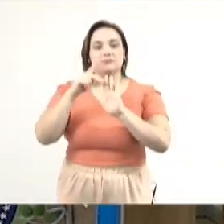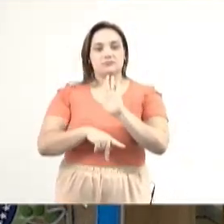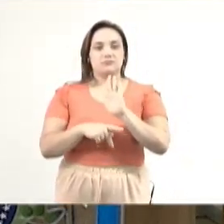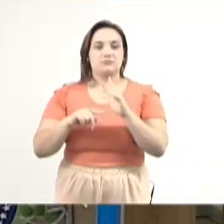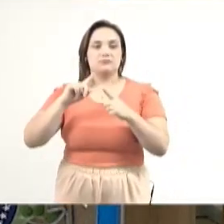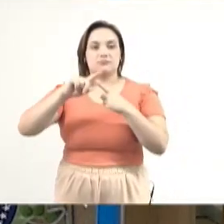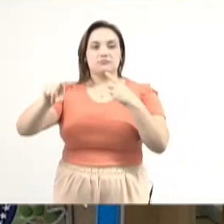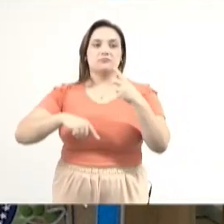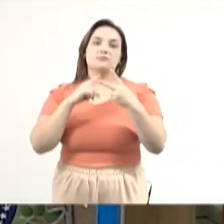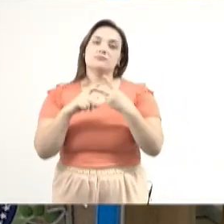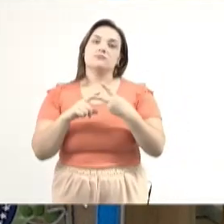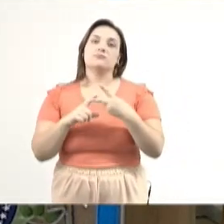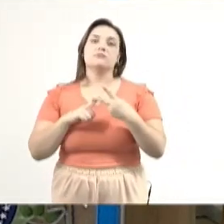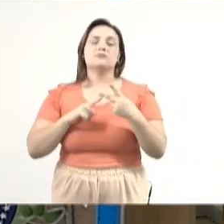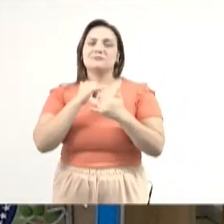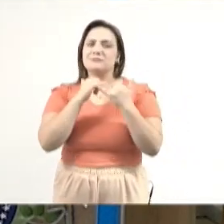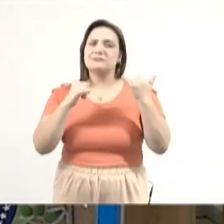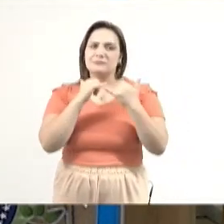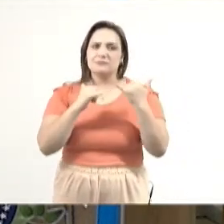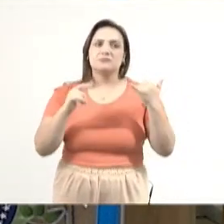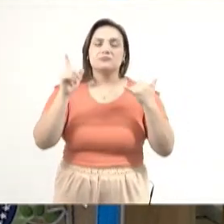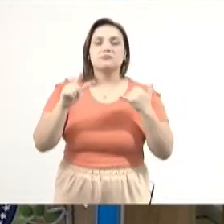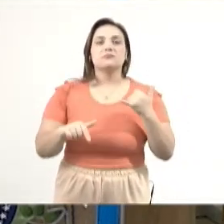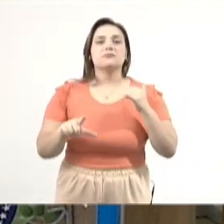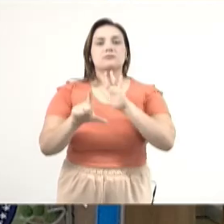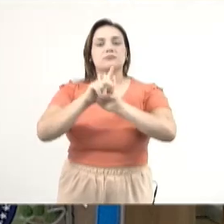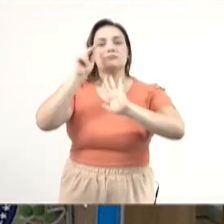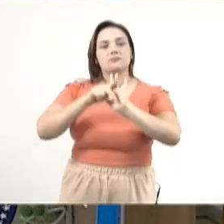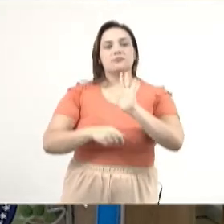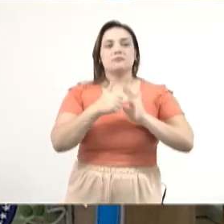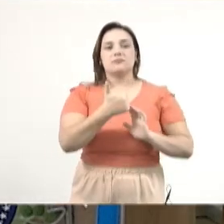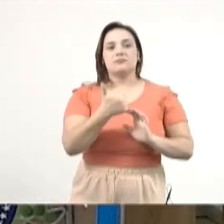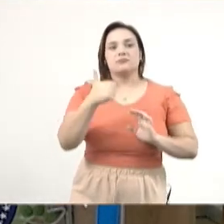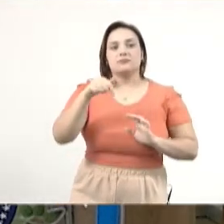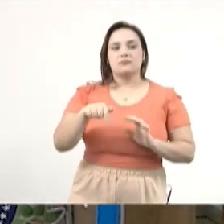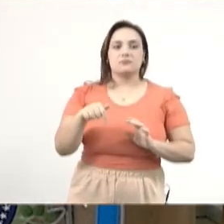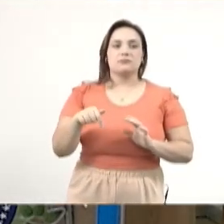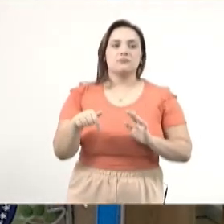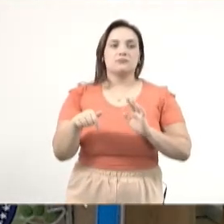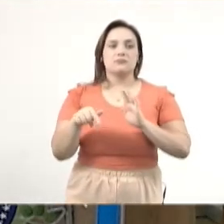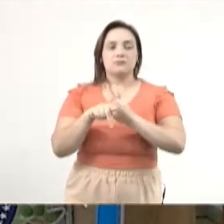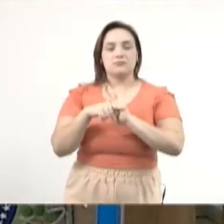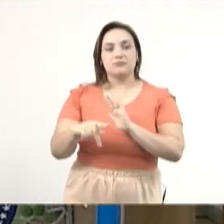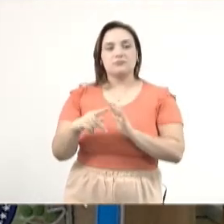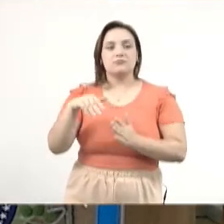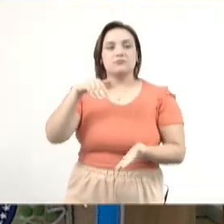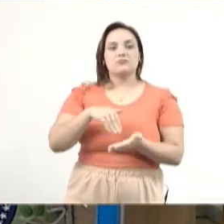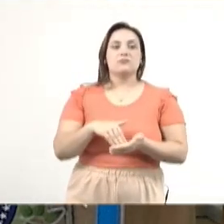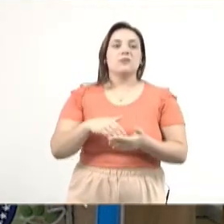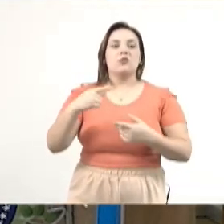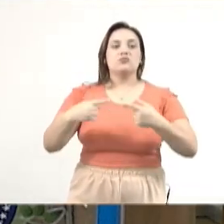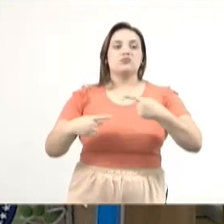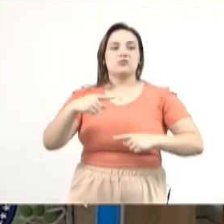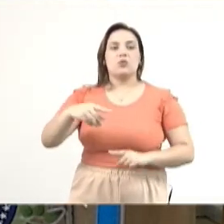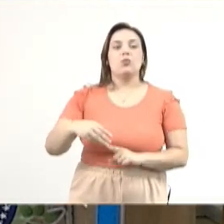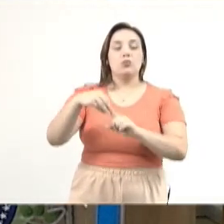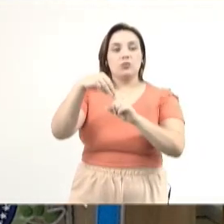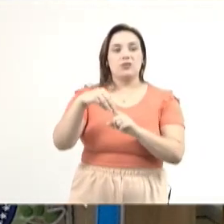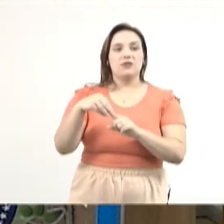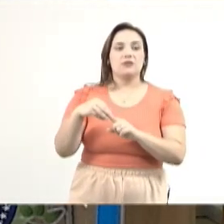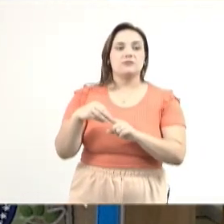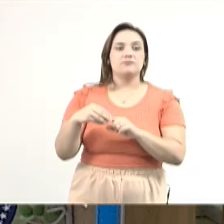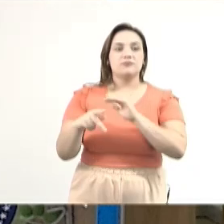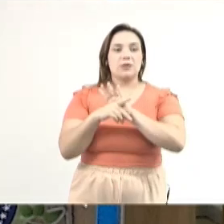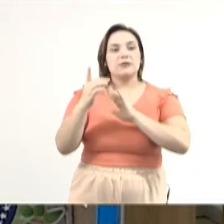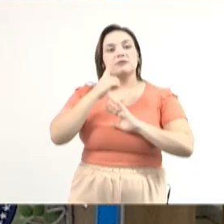mas também guarda alguma semelhança. Projeto de lei de número 117, também discutido, votado e aprovado em sua discussão única, em matéria encaminhada